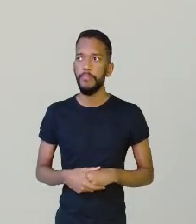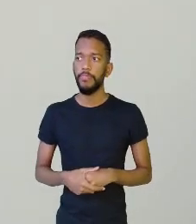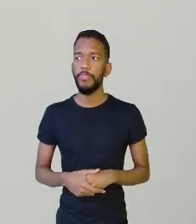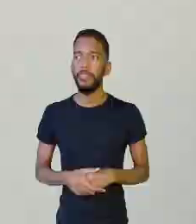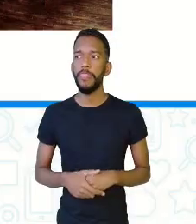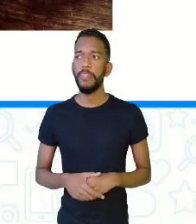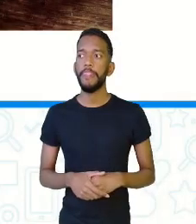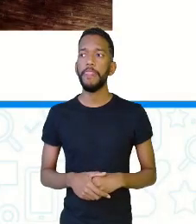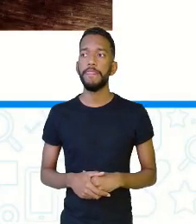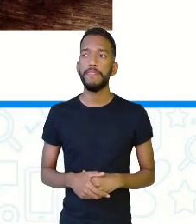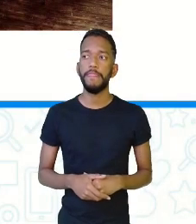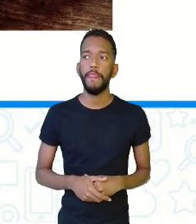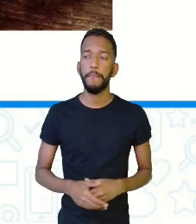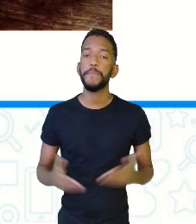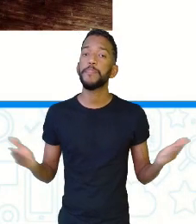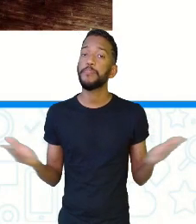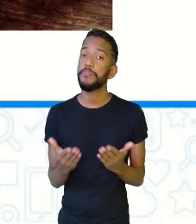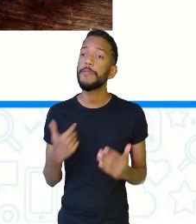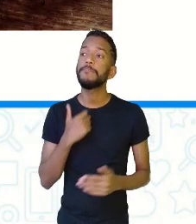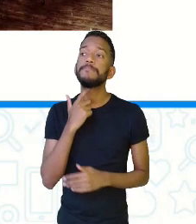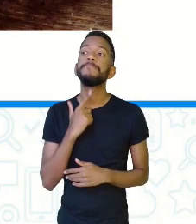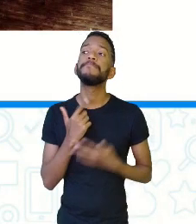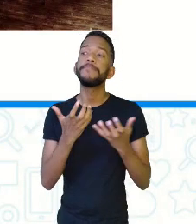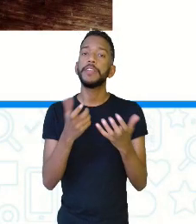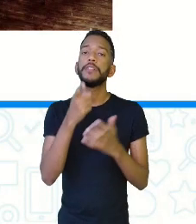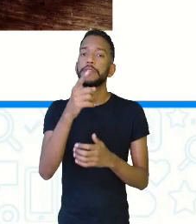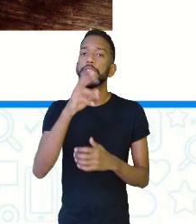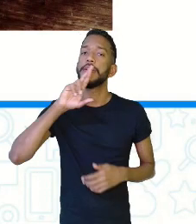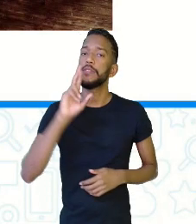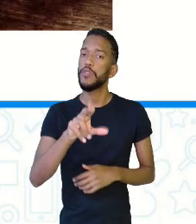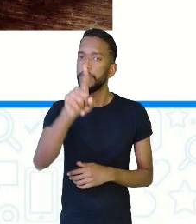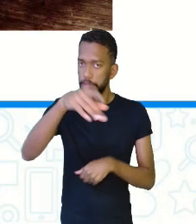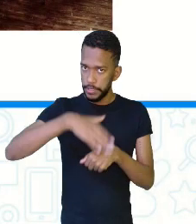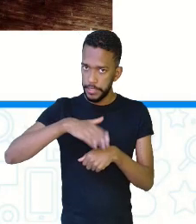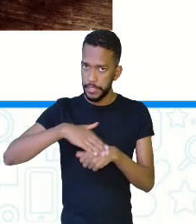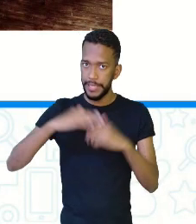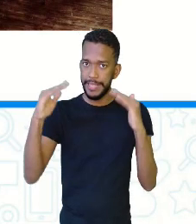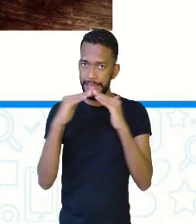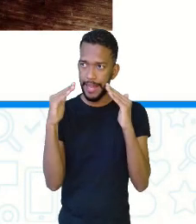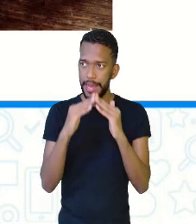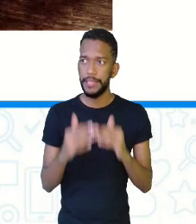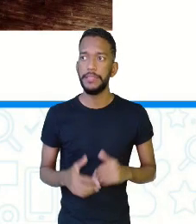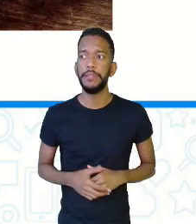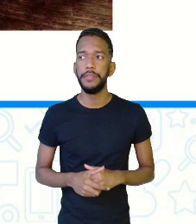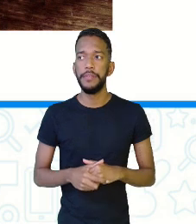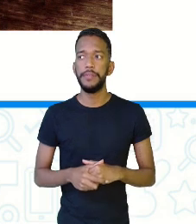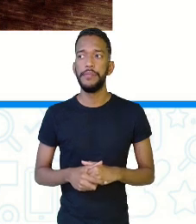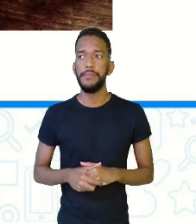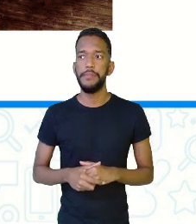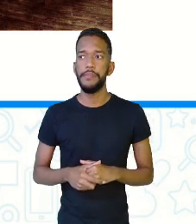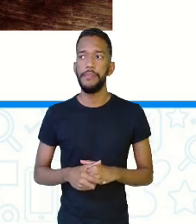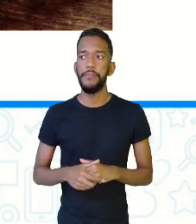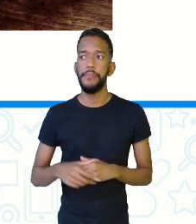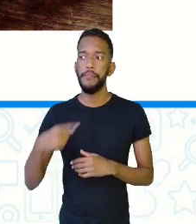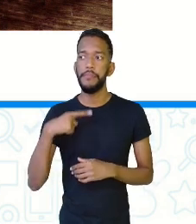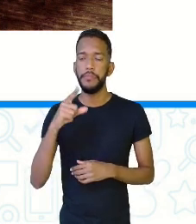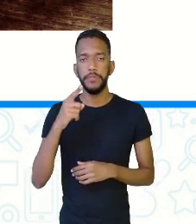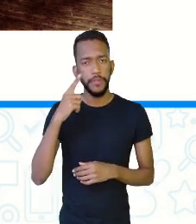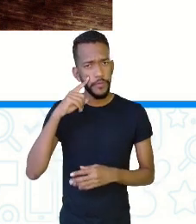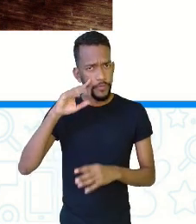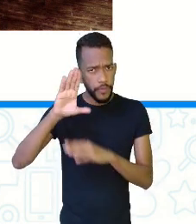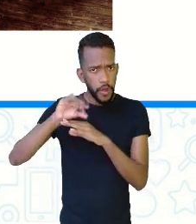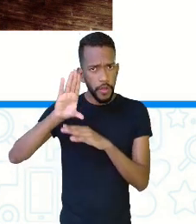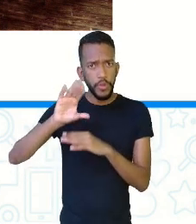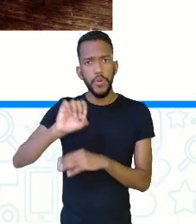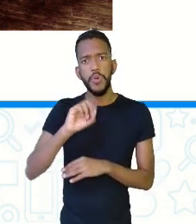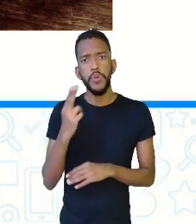Agora, eu quero que você resolva essa operação para mim. Você que está em casa, tira uma foto ou anota